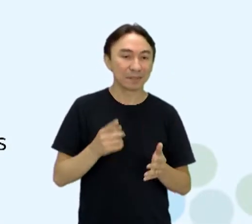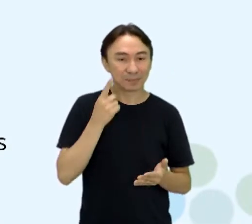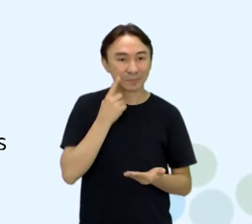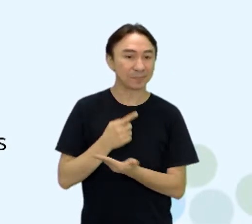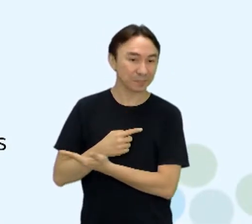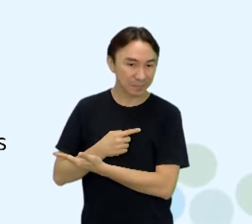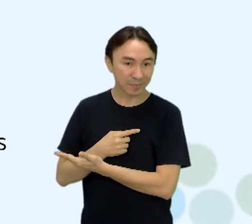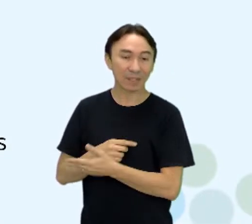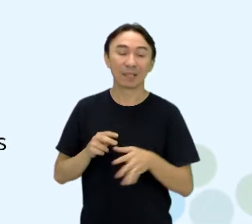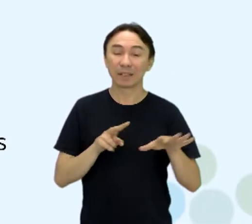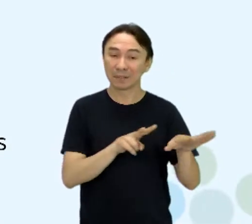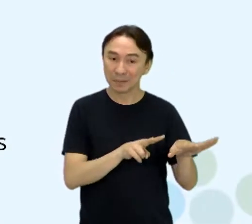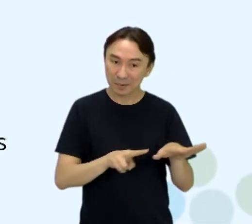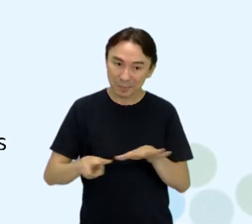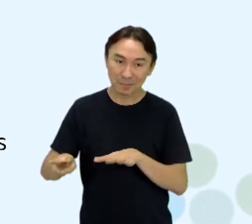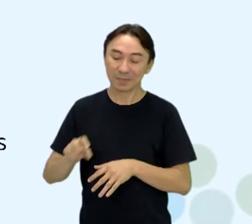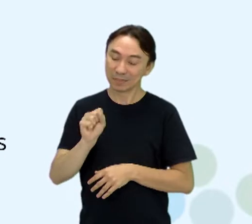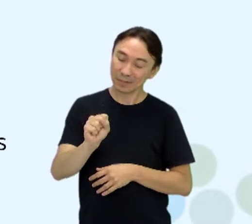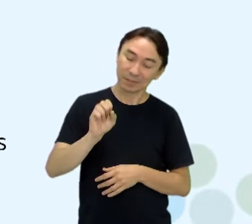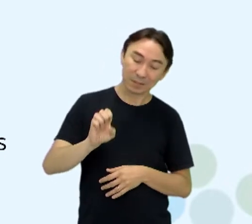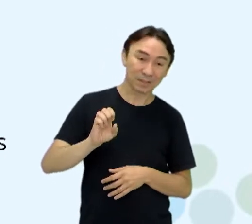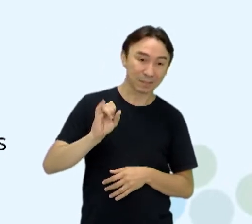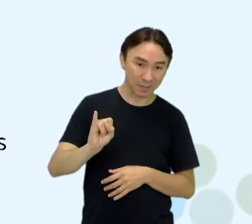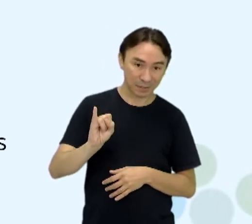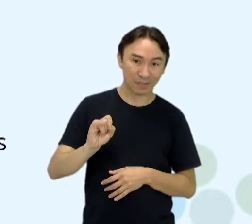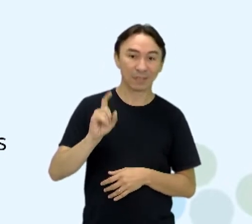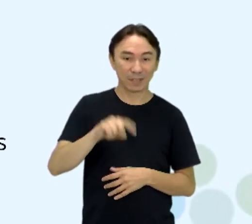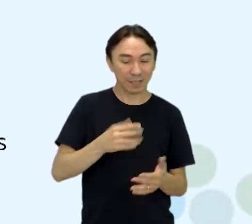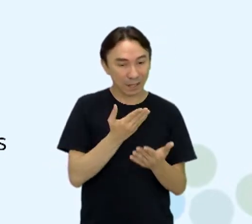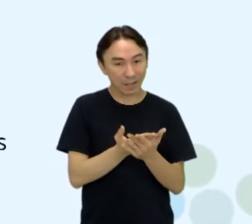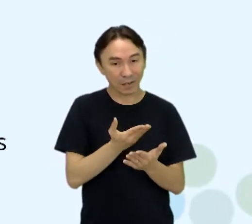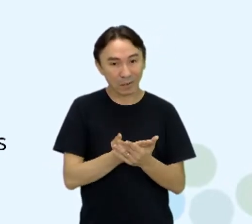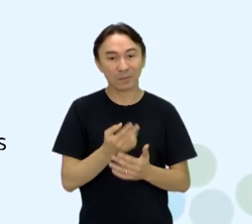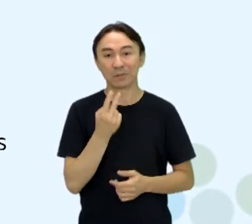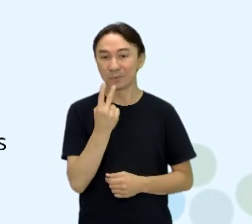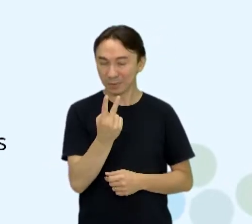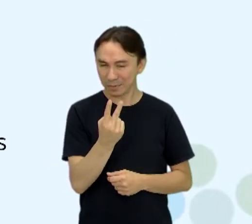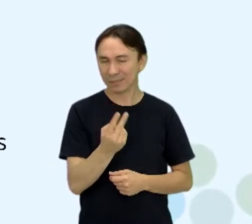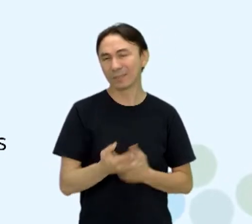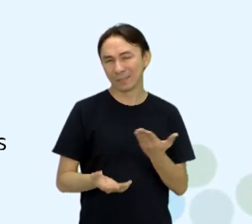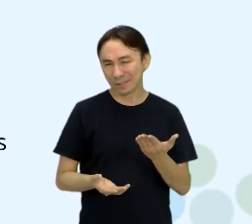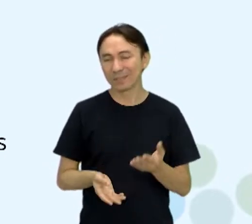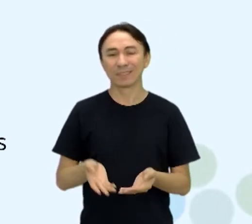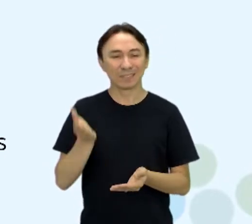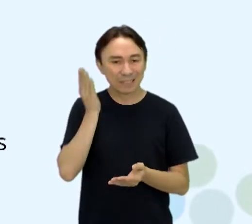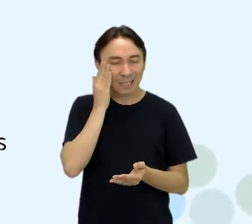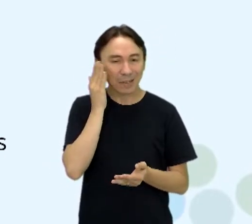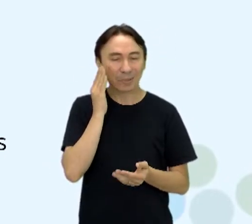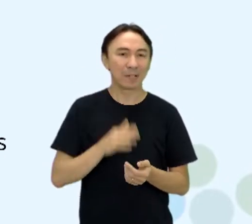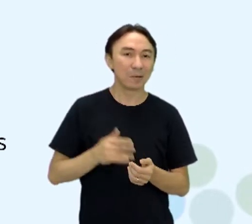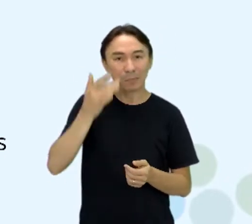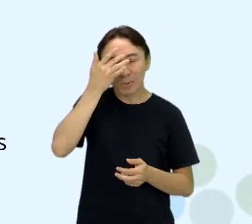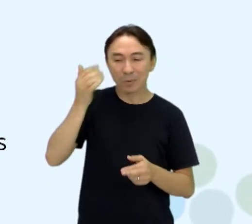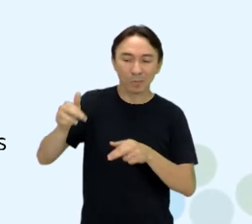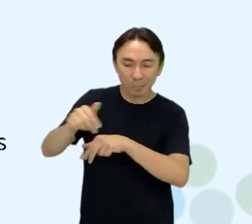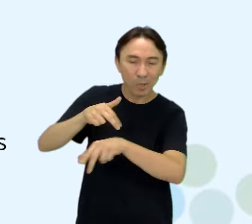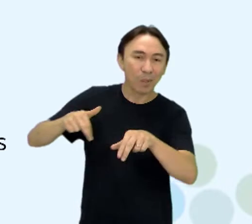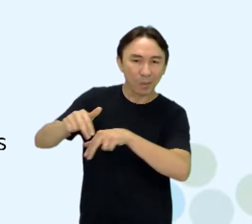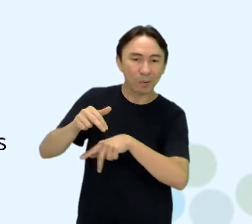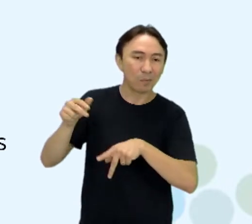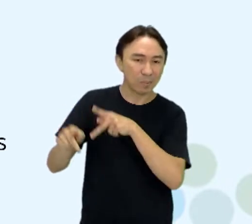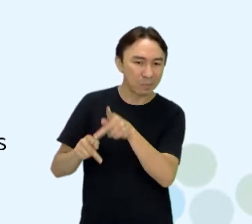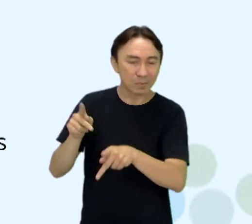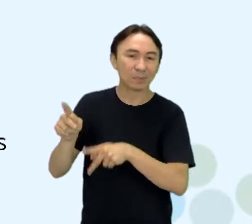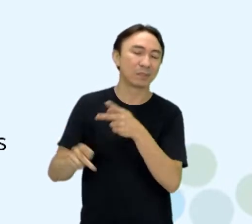Semana de Estudos Intensivos, aula 2, estamos aí na população em índice, como vocês já bem sabem, né? A gente frisa bastante